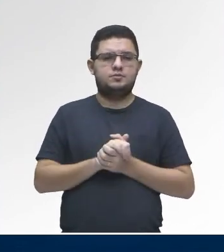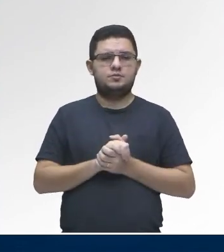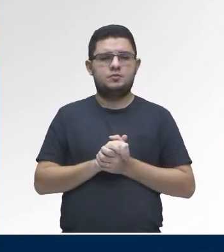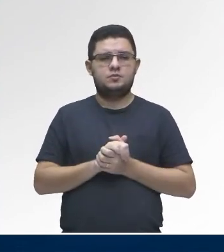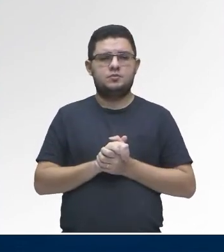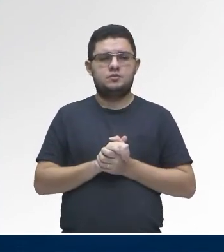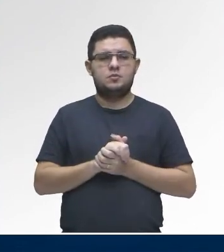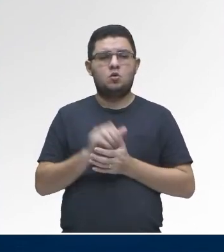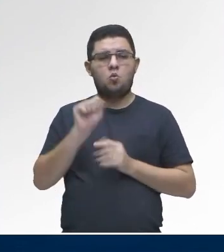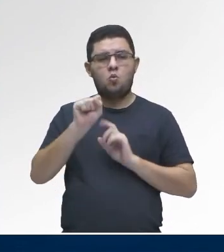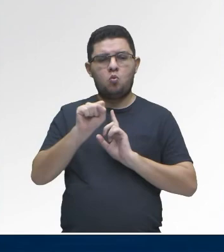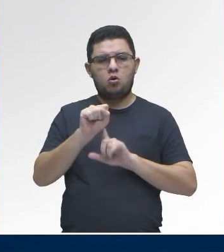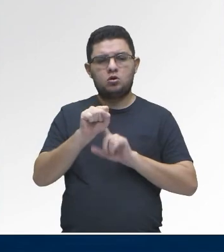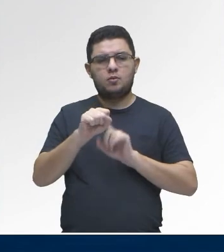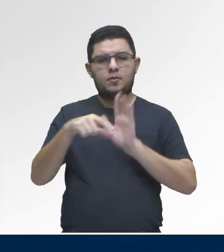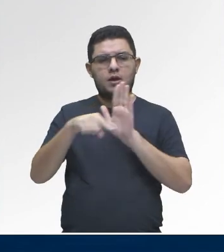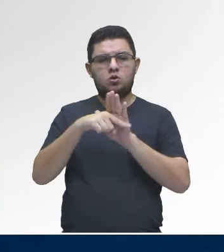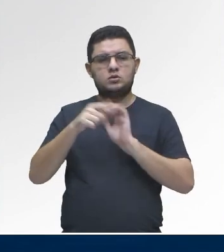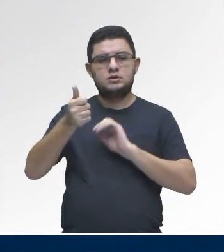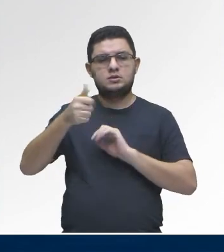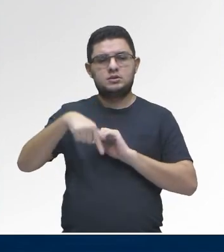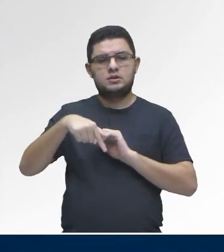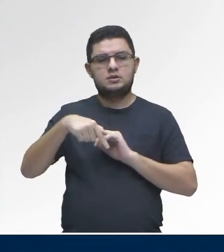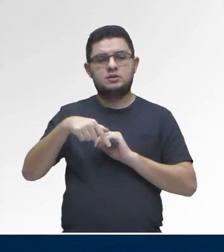outro lado, eu tenho 8 menos